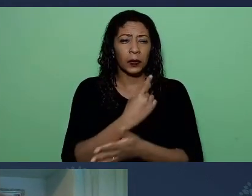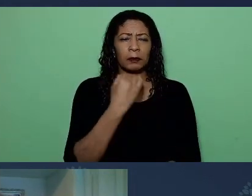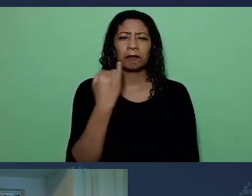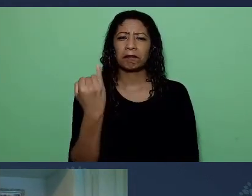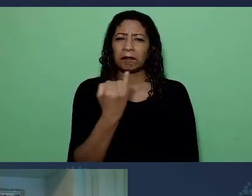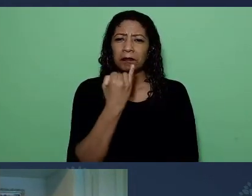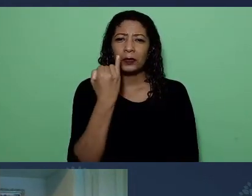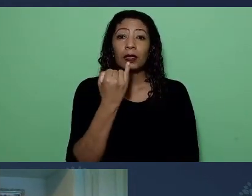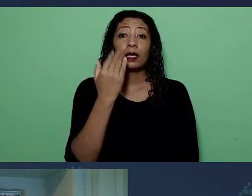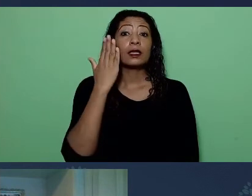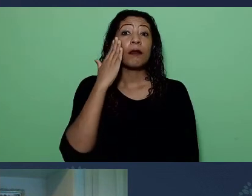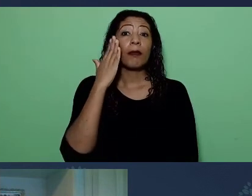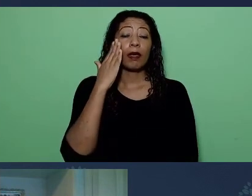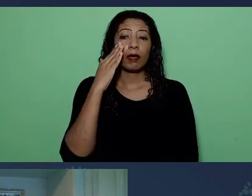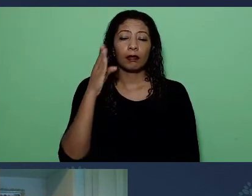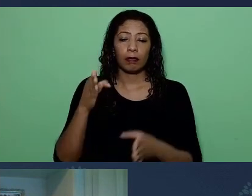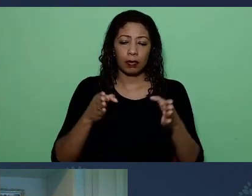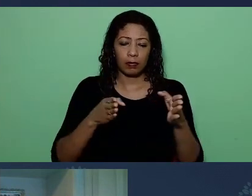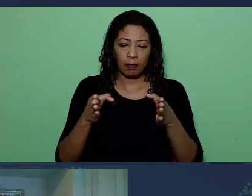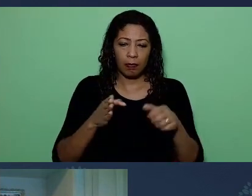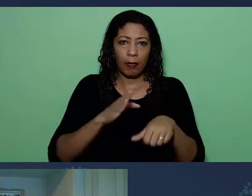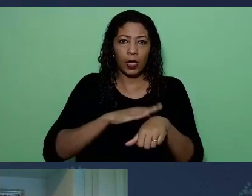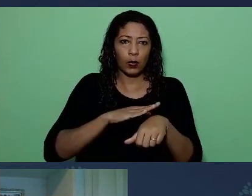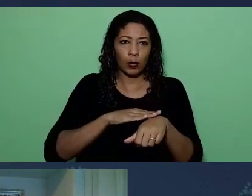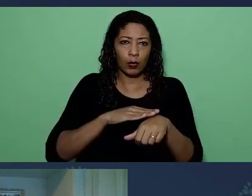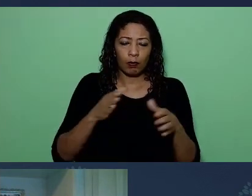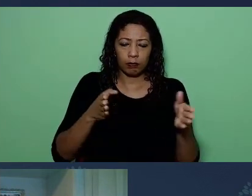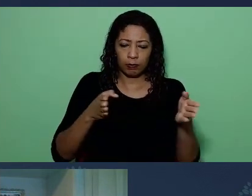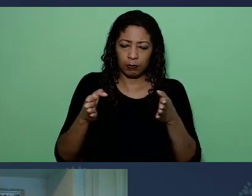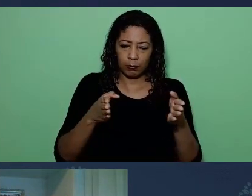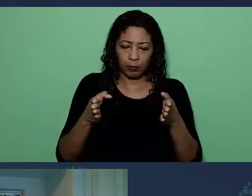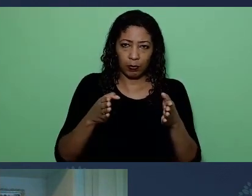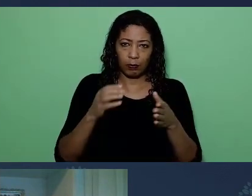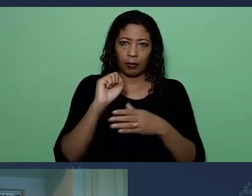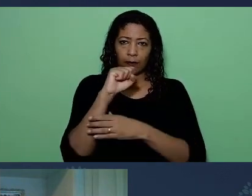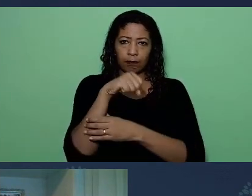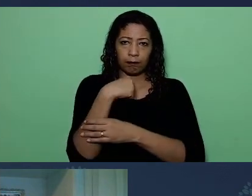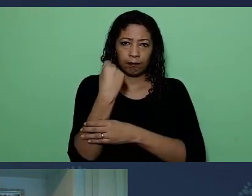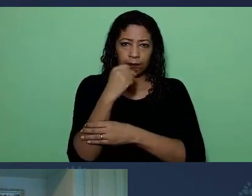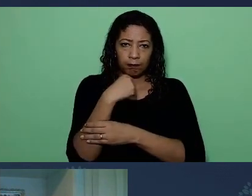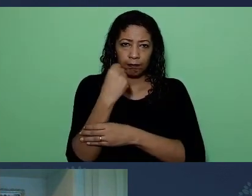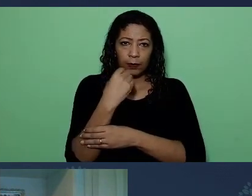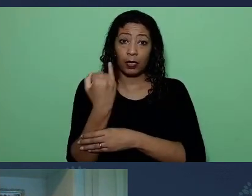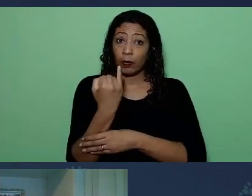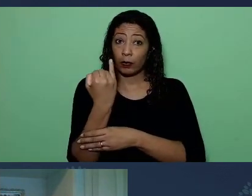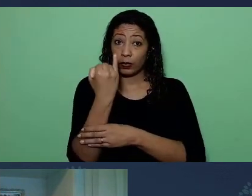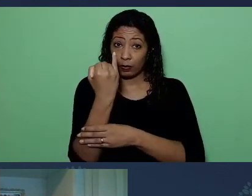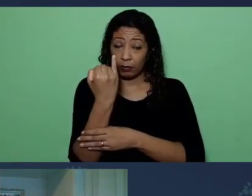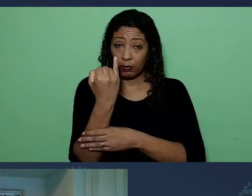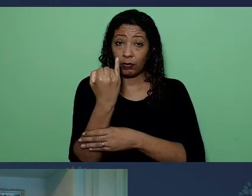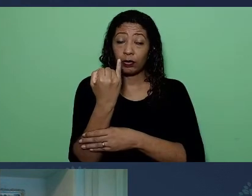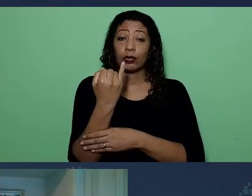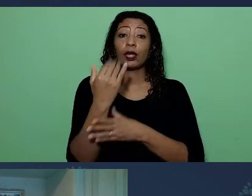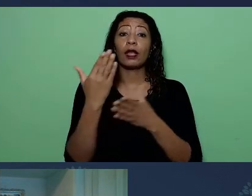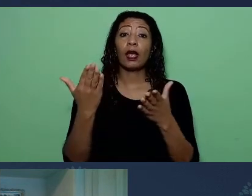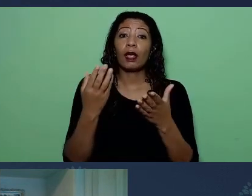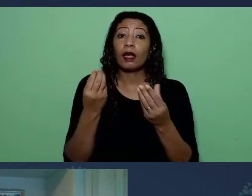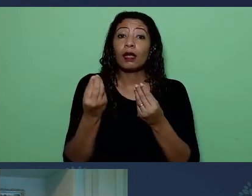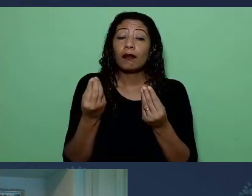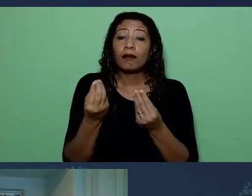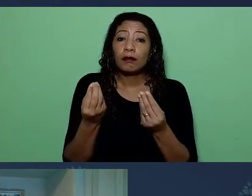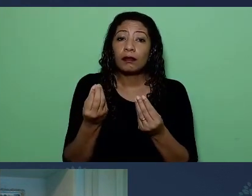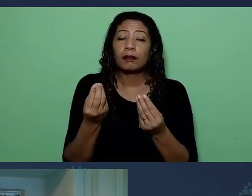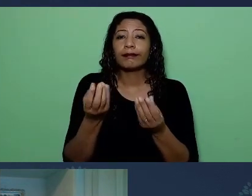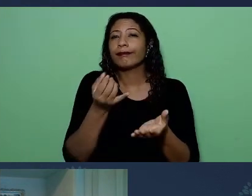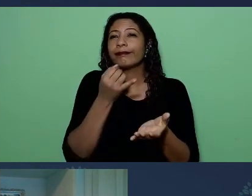né? Em que momento que a fisioterapia deve atuar e em que momento, por exemplo, a gente começa a atuar junto com,